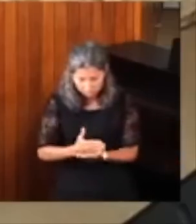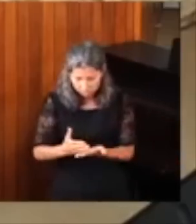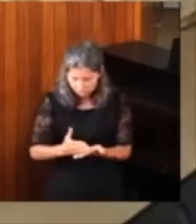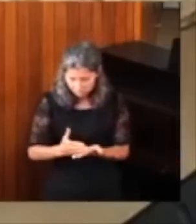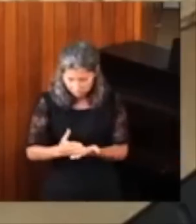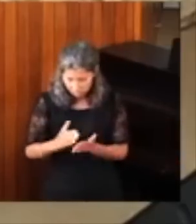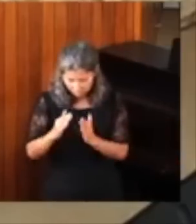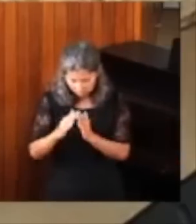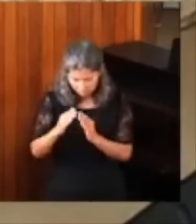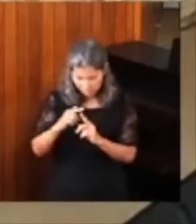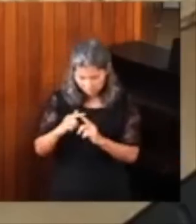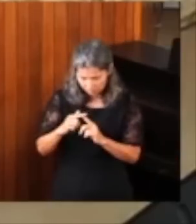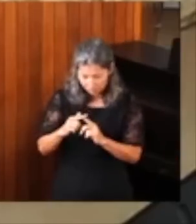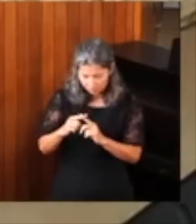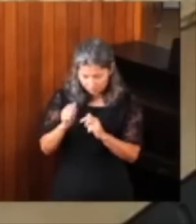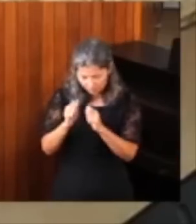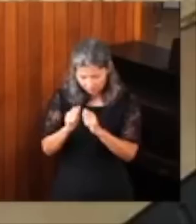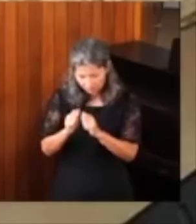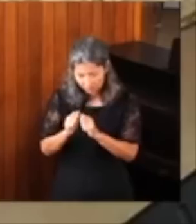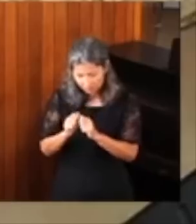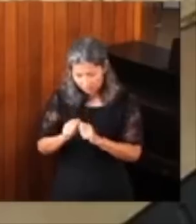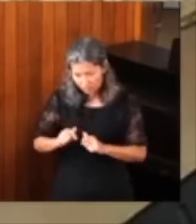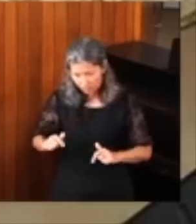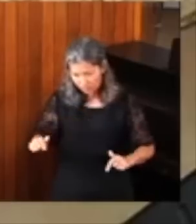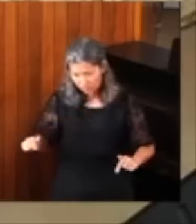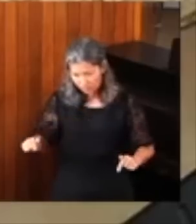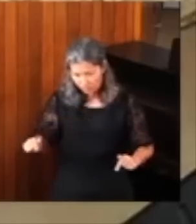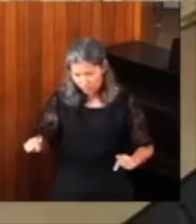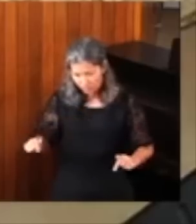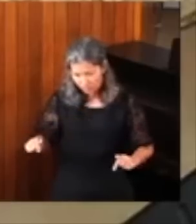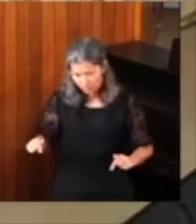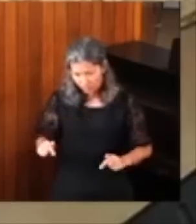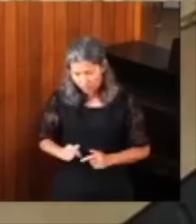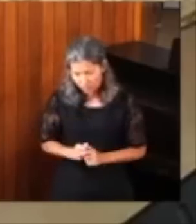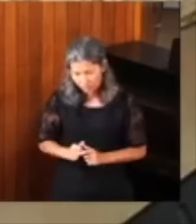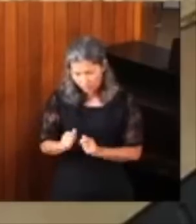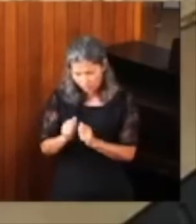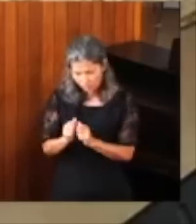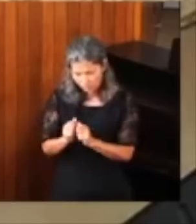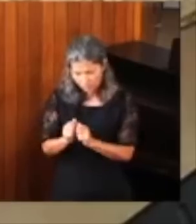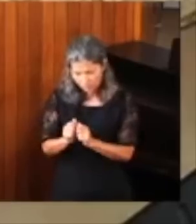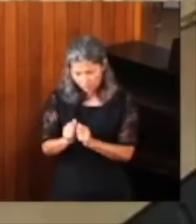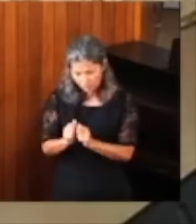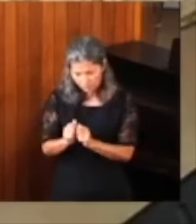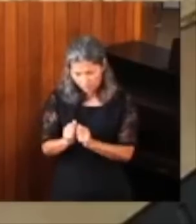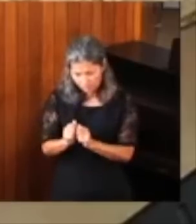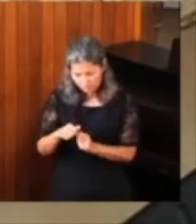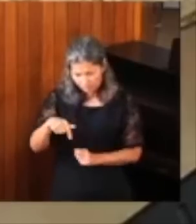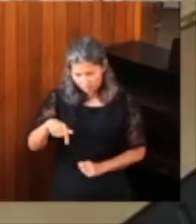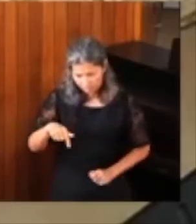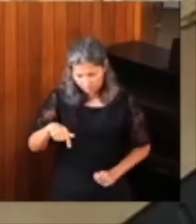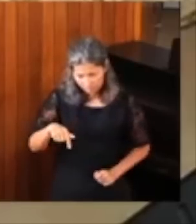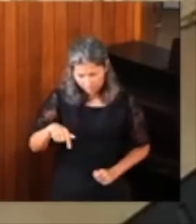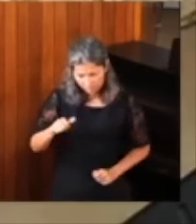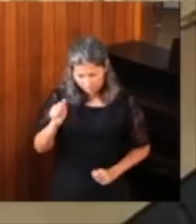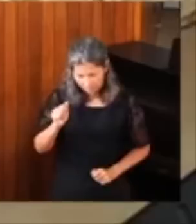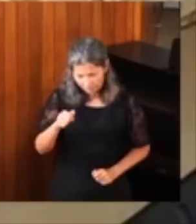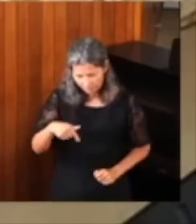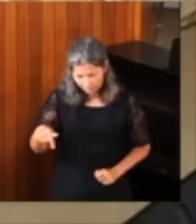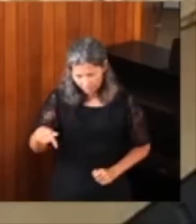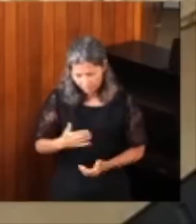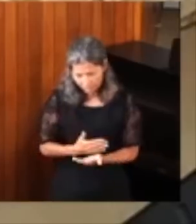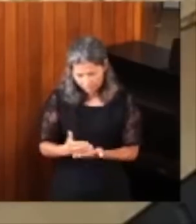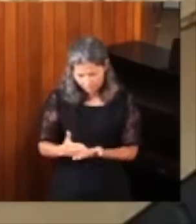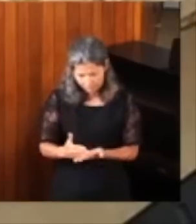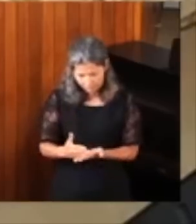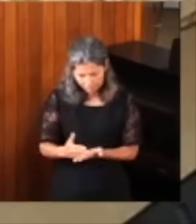Dia. Aí vem o verso 11. Pode ler agora. Agora a gente autoriza. Depois de passar pelo desapontamento, verso 11. Então